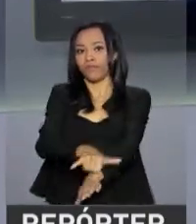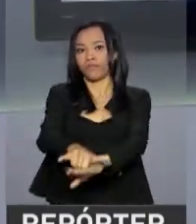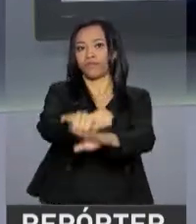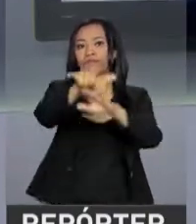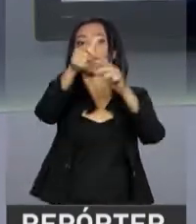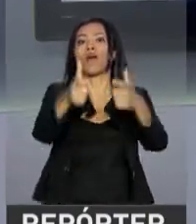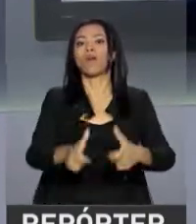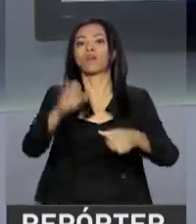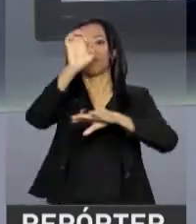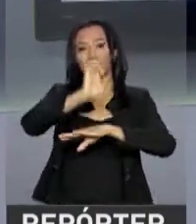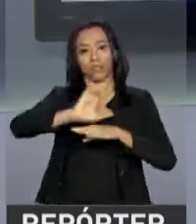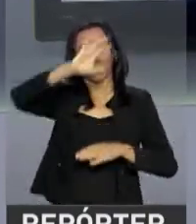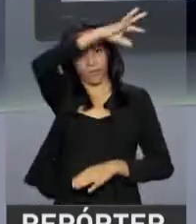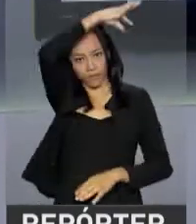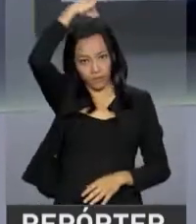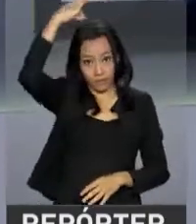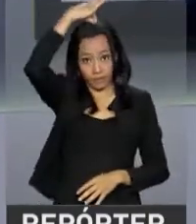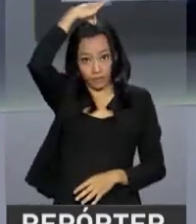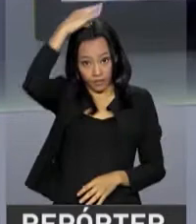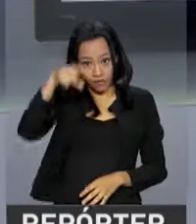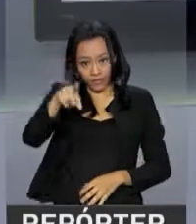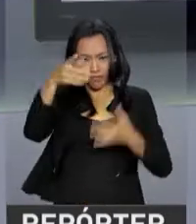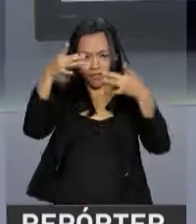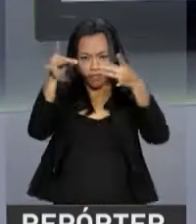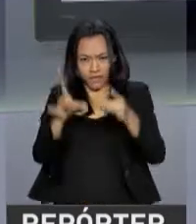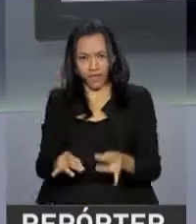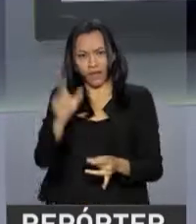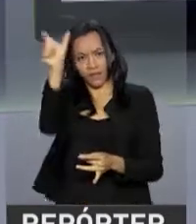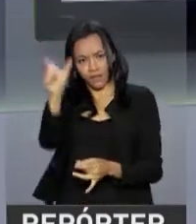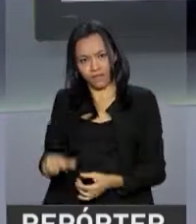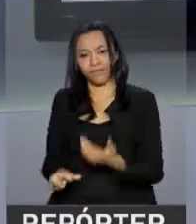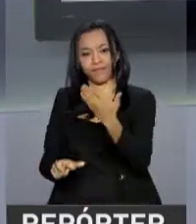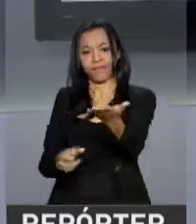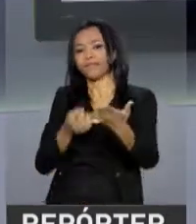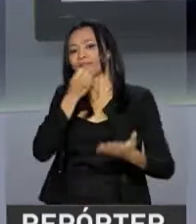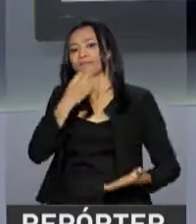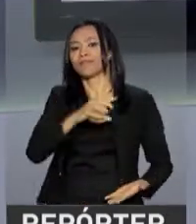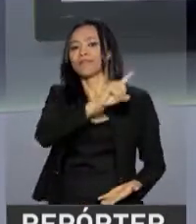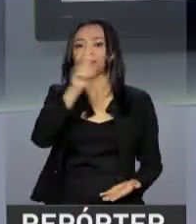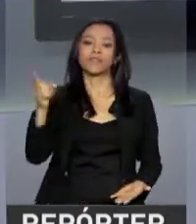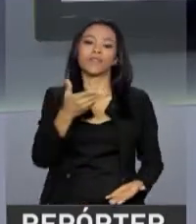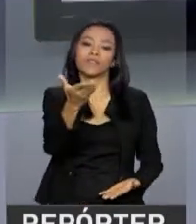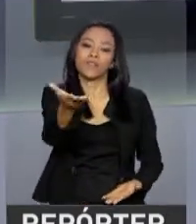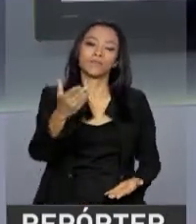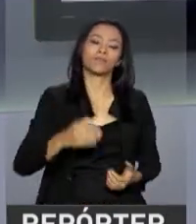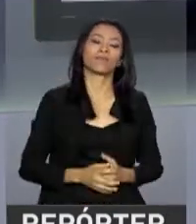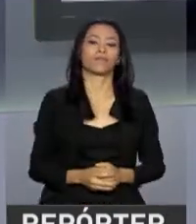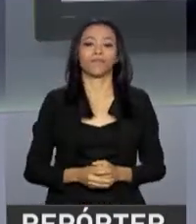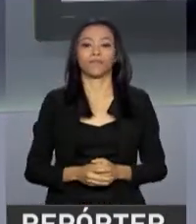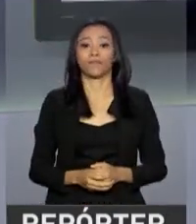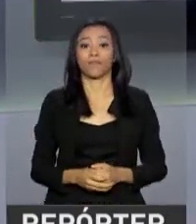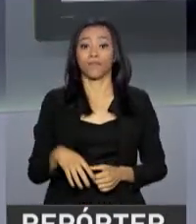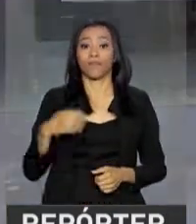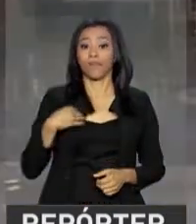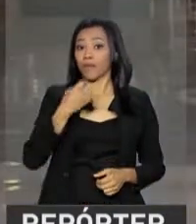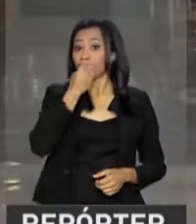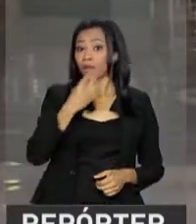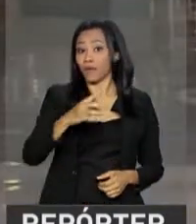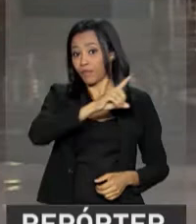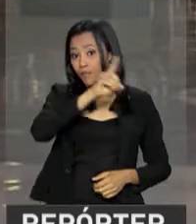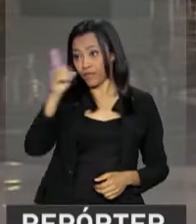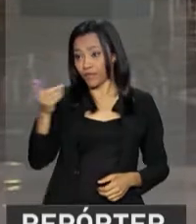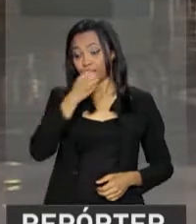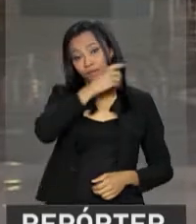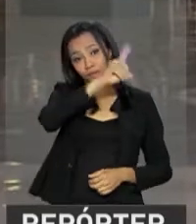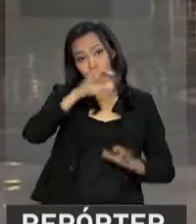vivo com a repórter Cleide Lopes, que tem mais detalhes sobre esse assunto. Olá, Cleide, bom dia para você. Bom dia, Carla. Bom dia a todos.